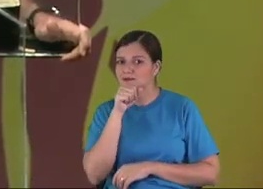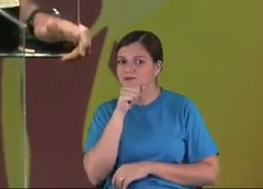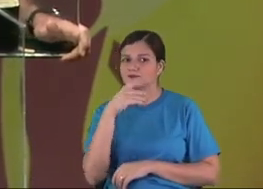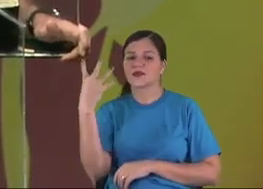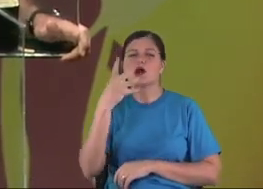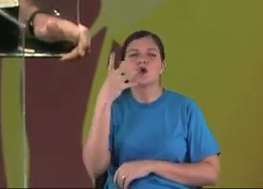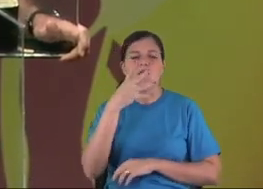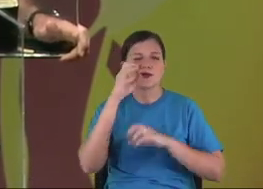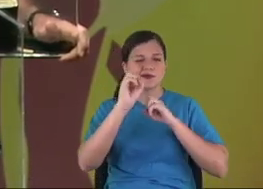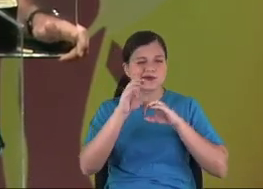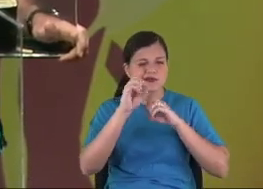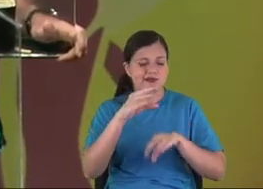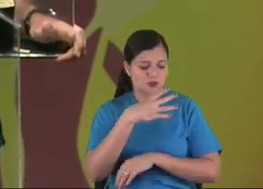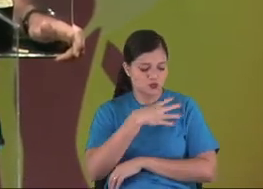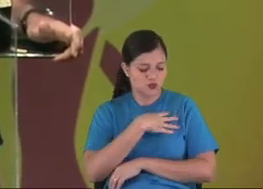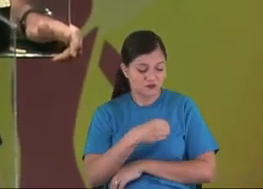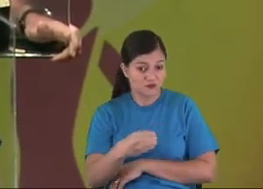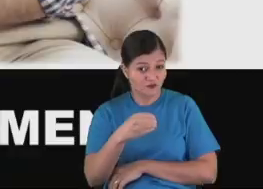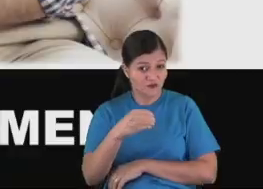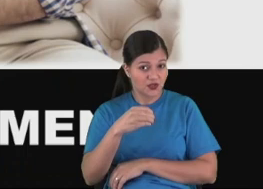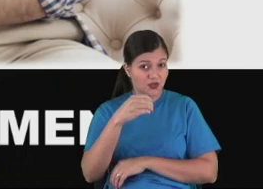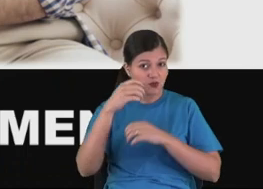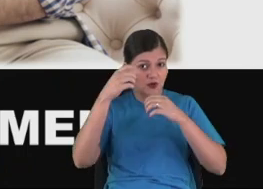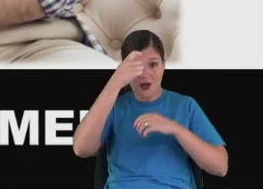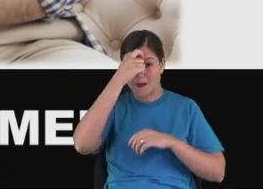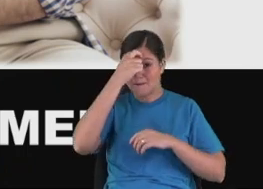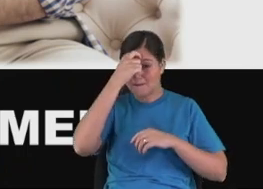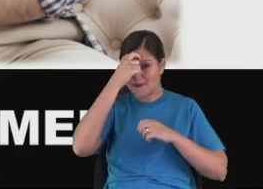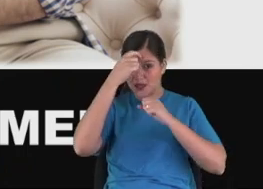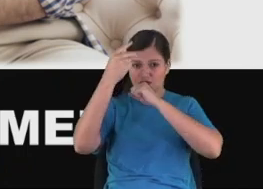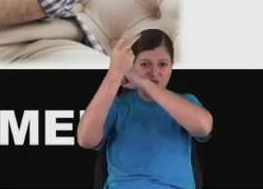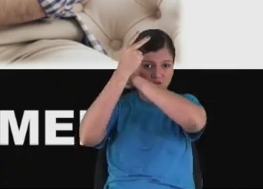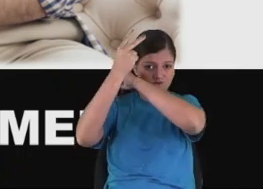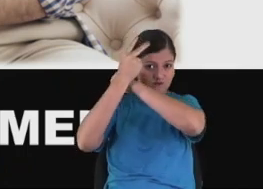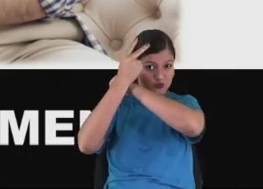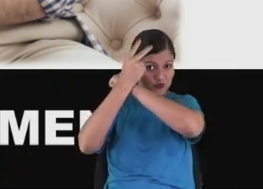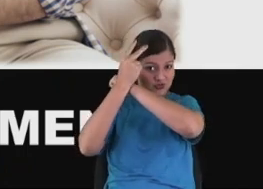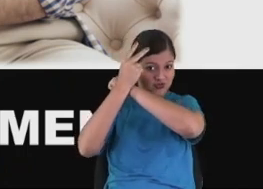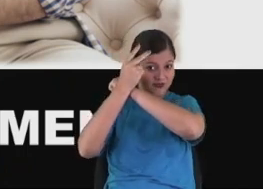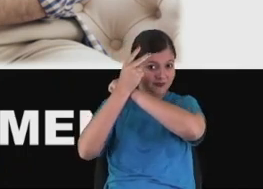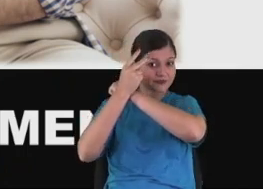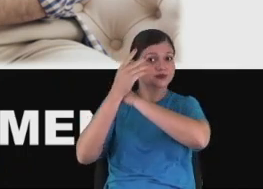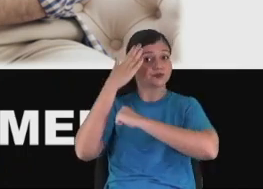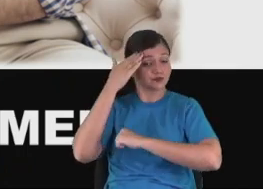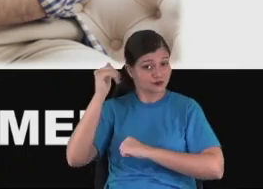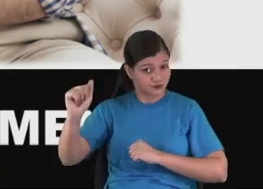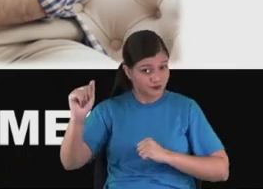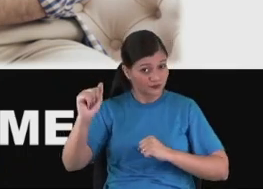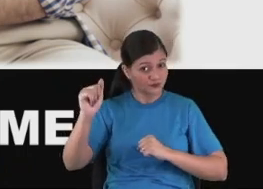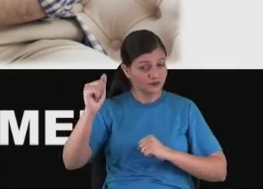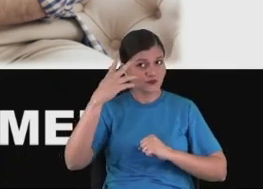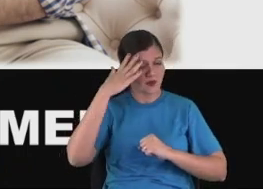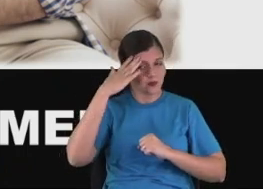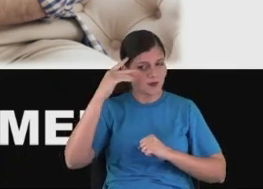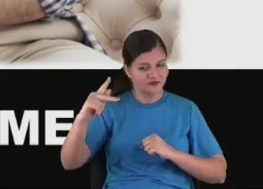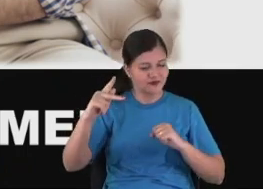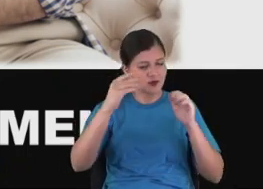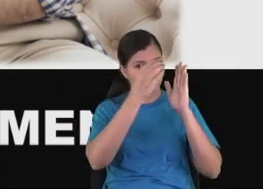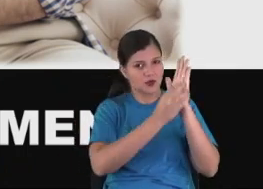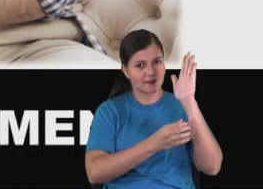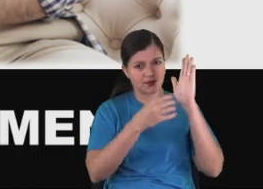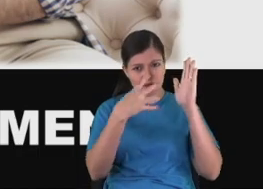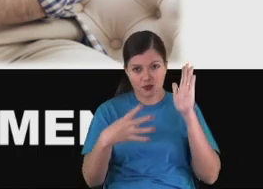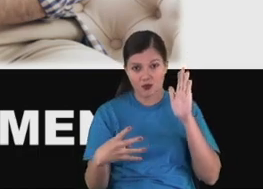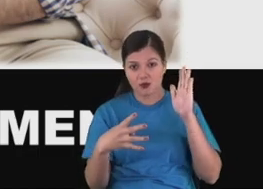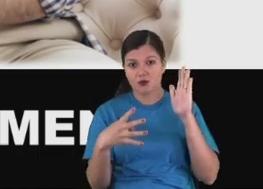Ensina o seu filho a proteger a sua mente. Provérbios capítulo 4, verso 23, diz que acima de tudo proteja a sua mente, o seu coração, que fala